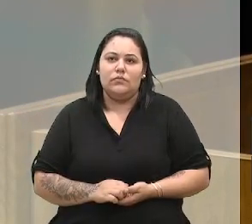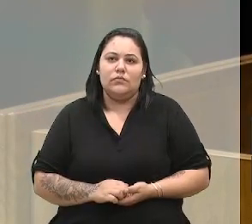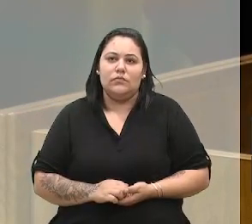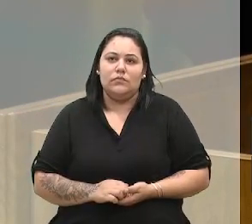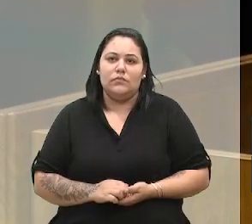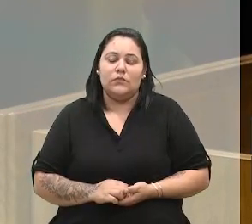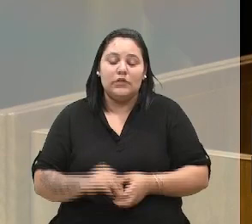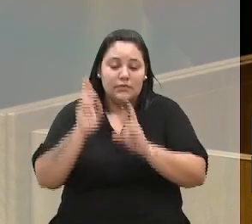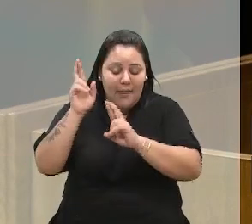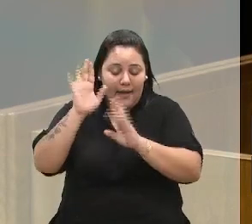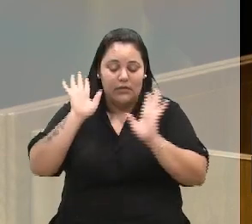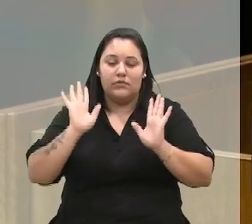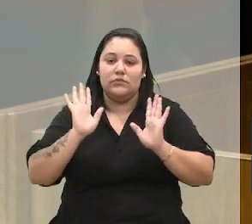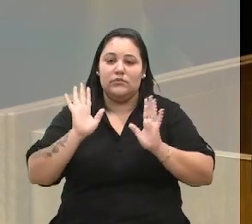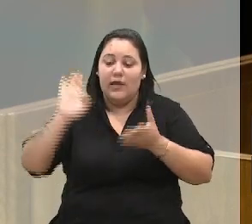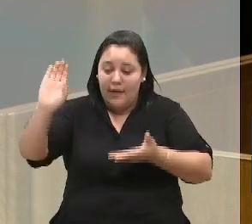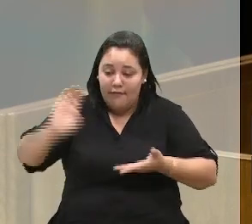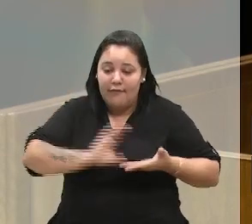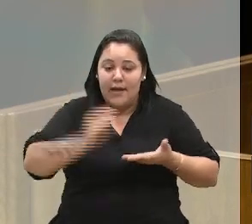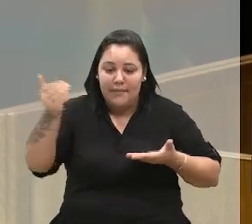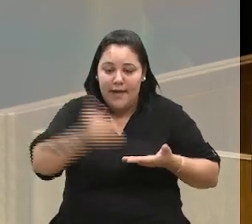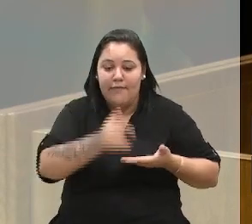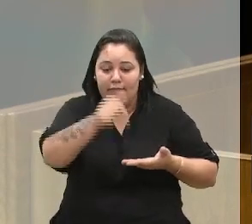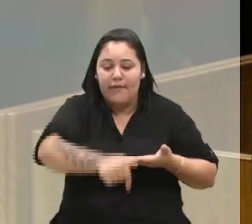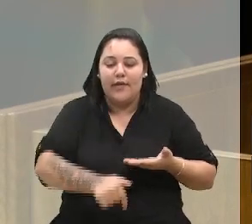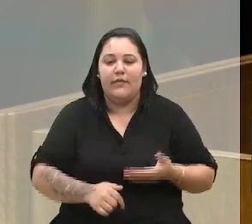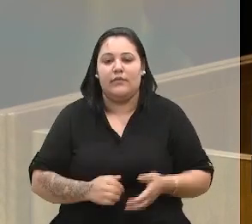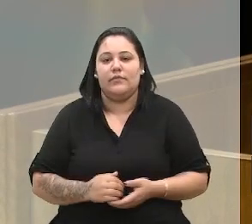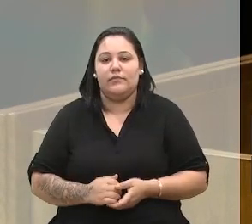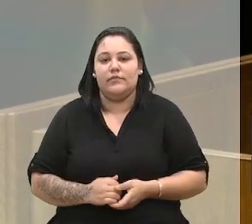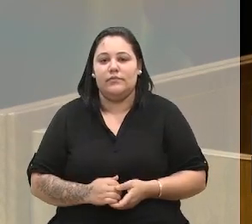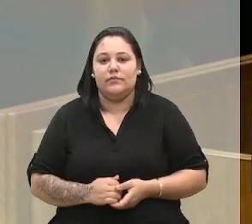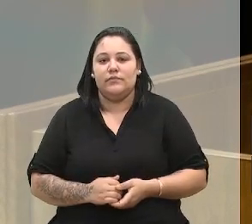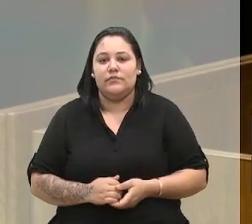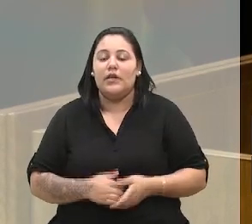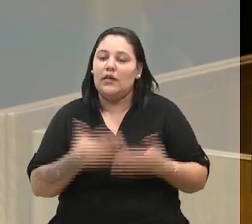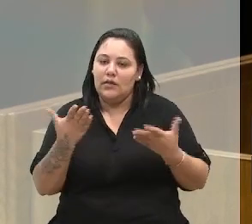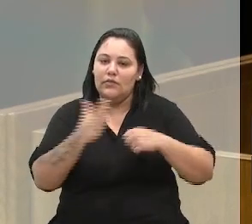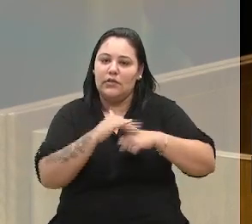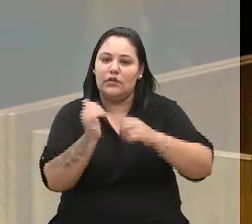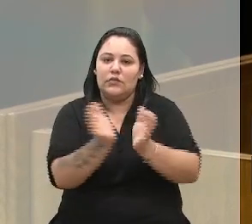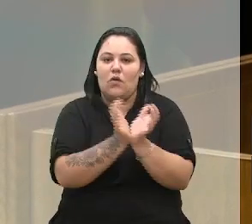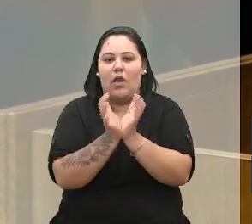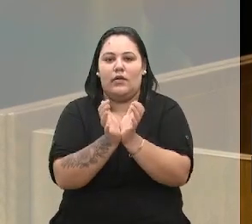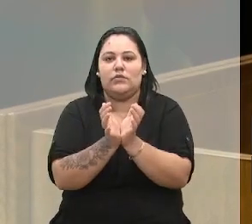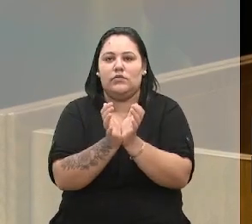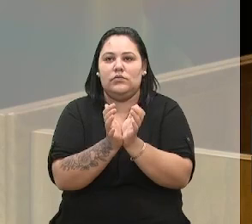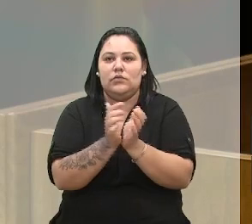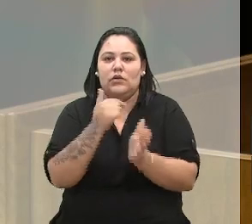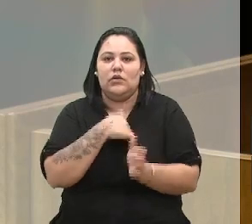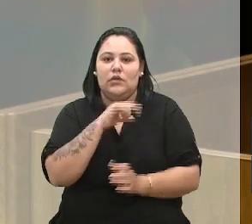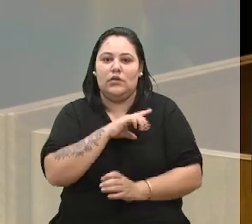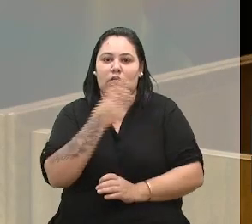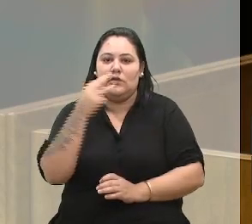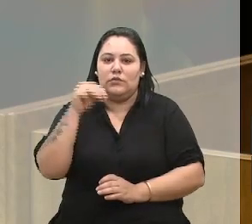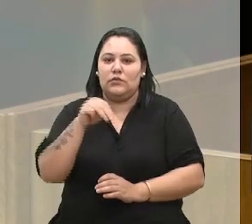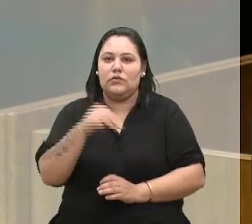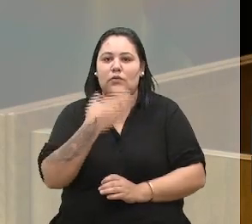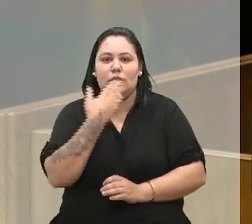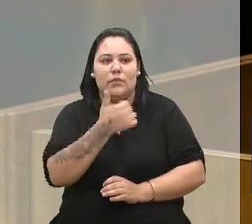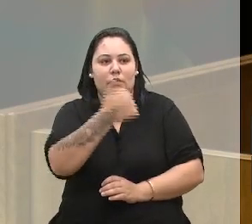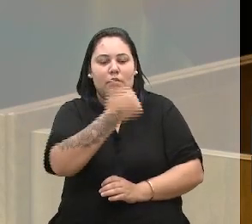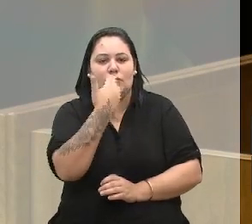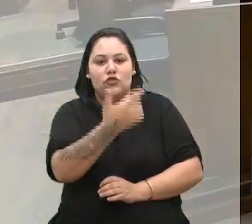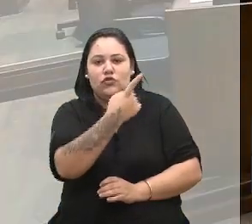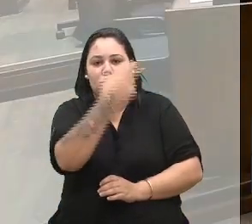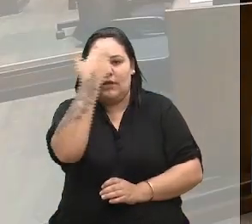Tomara que venham mais recursos. Então, nobres colegas, eu ainda tenho 3 minutos. O primeiro que pediu foi o Rafael